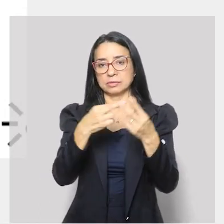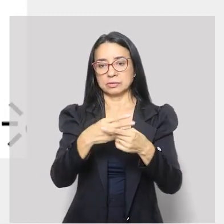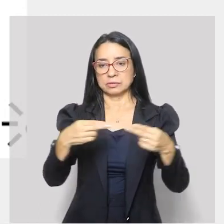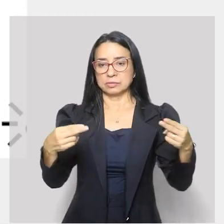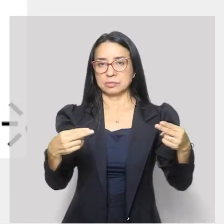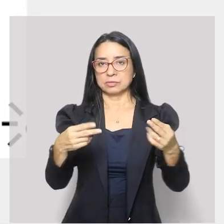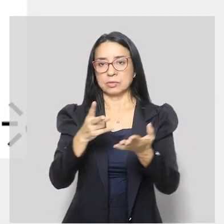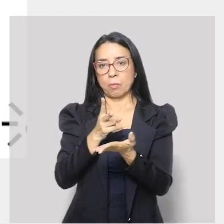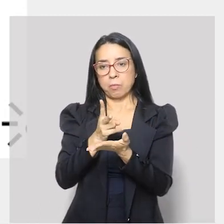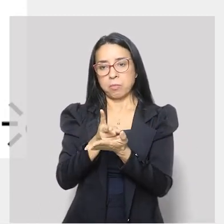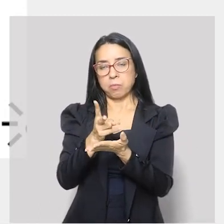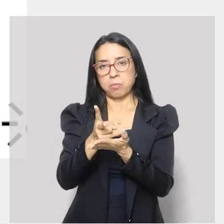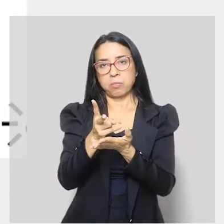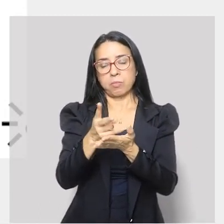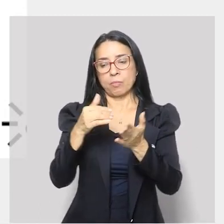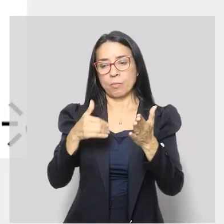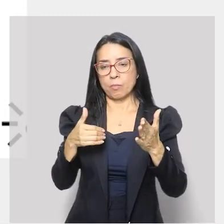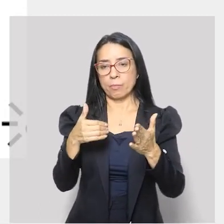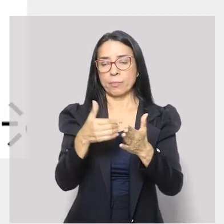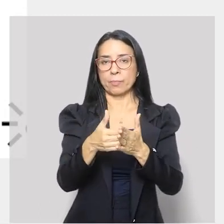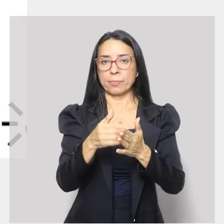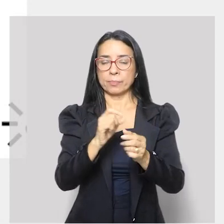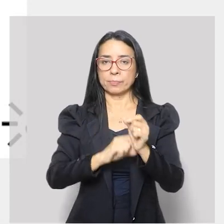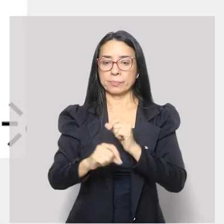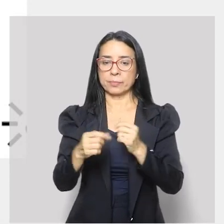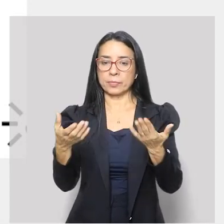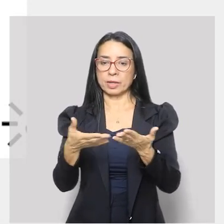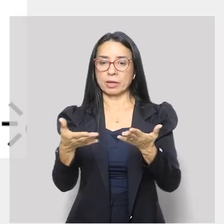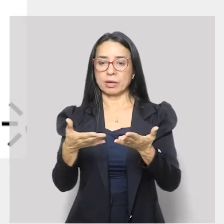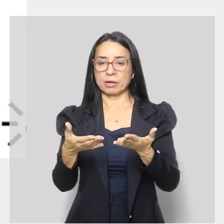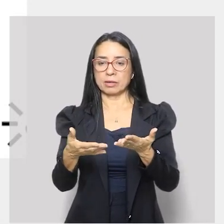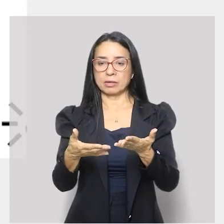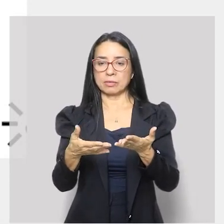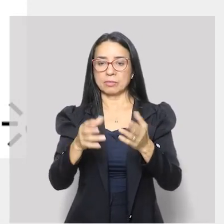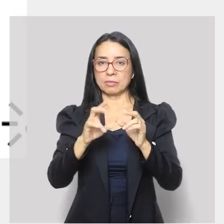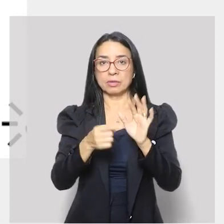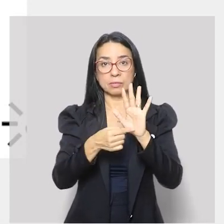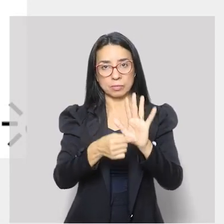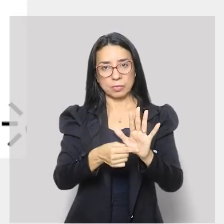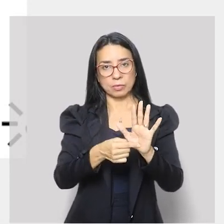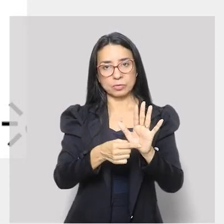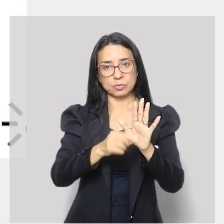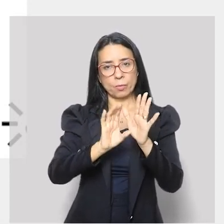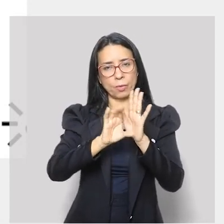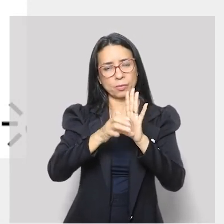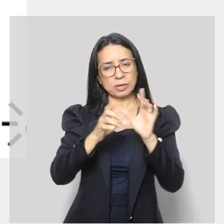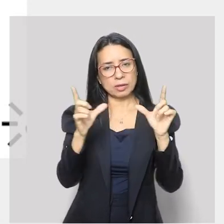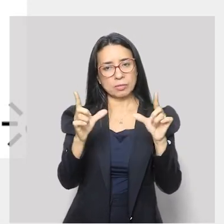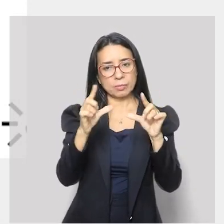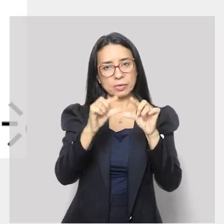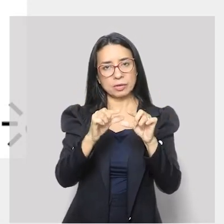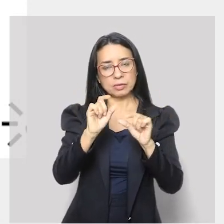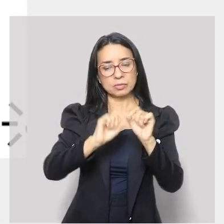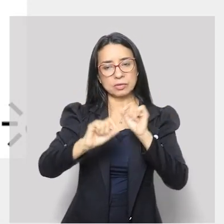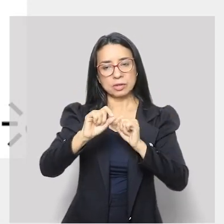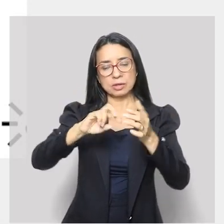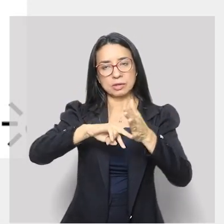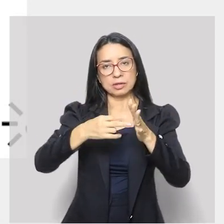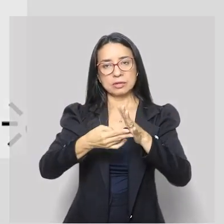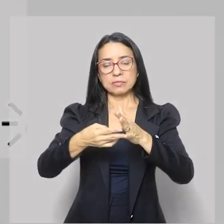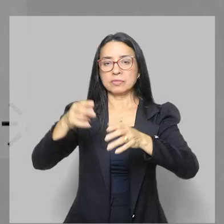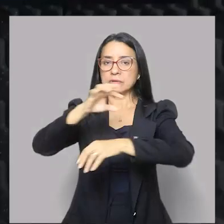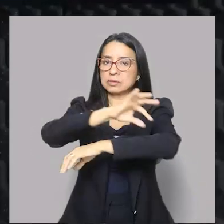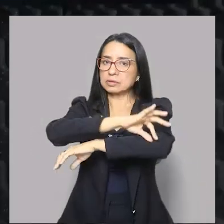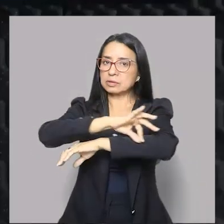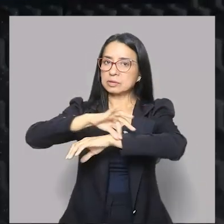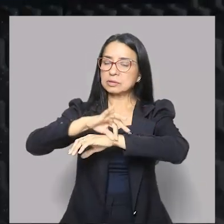de continuidade. Eu agora dou um breve conceito do que é arquitetura hostil, visto que